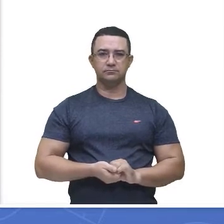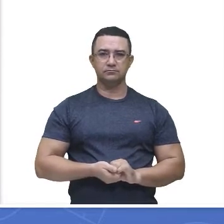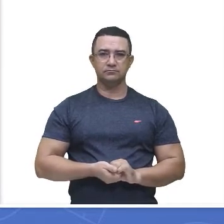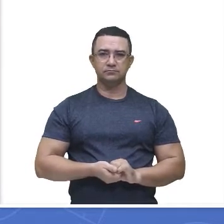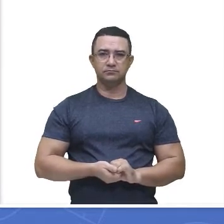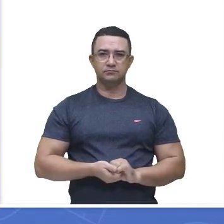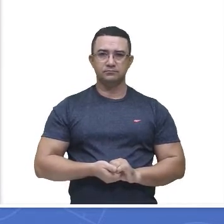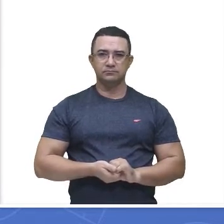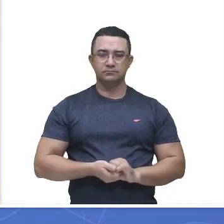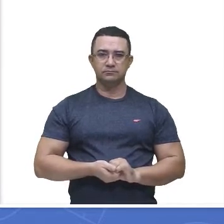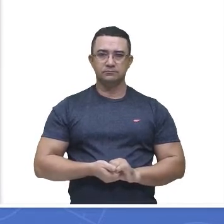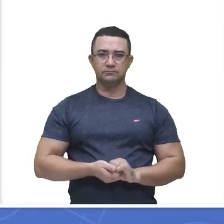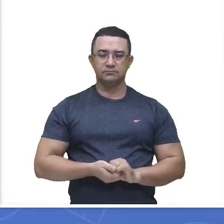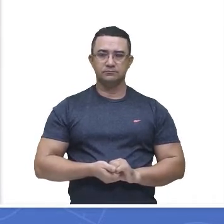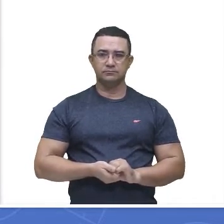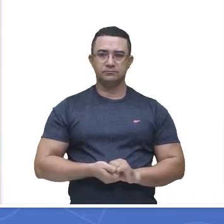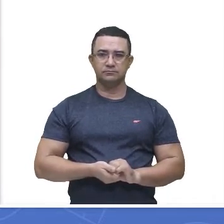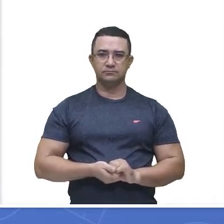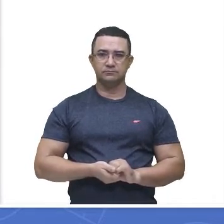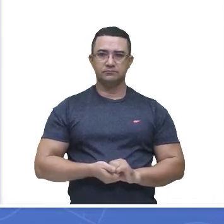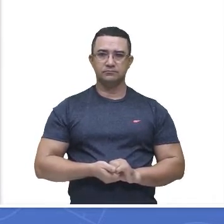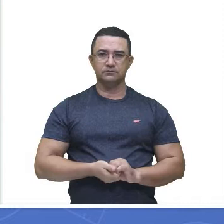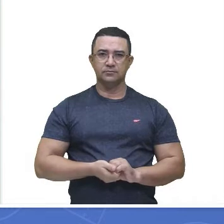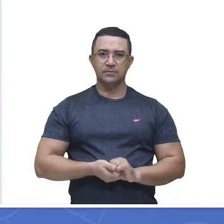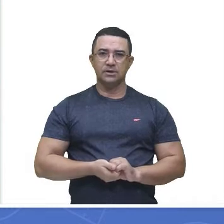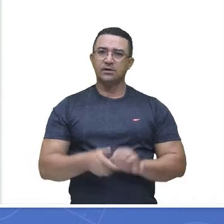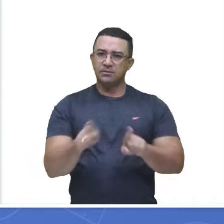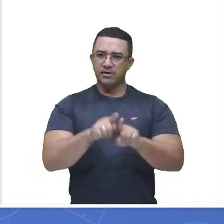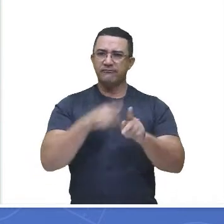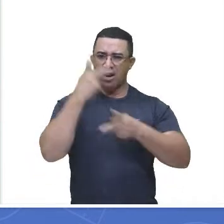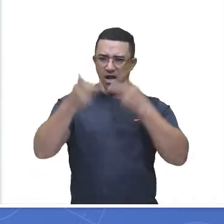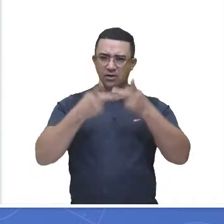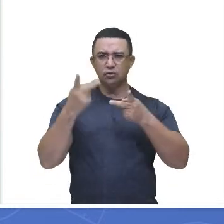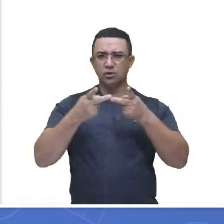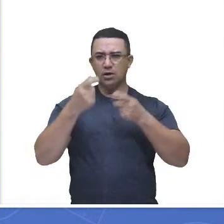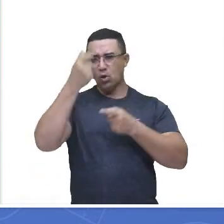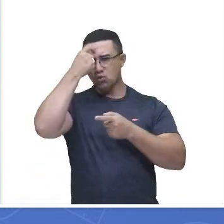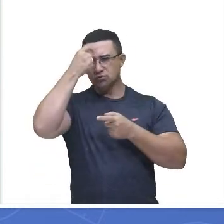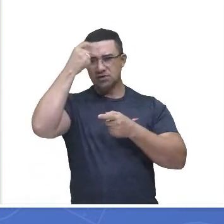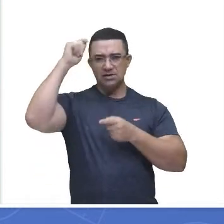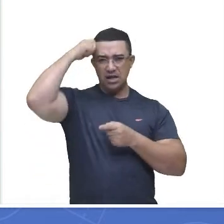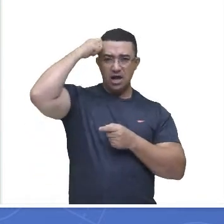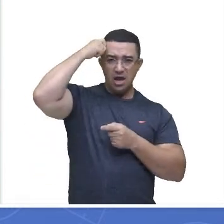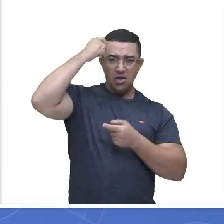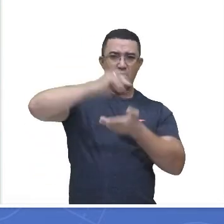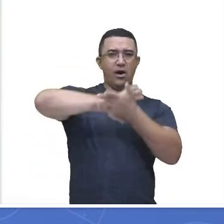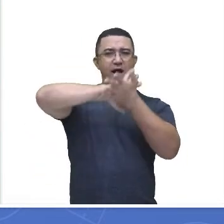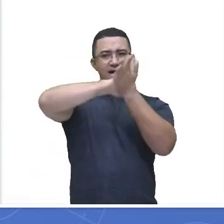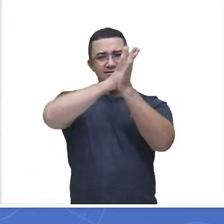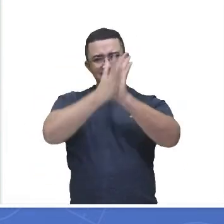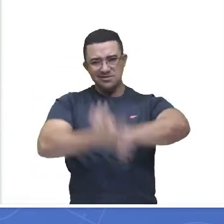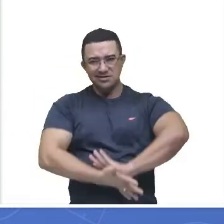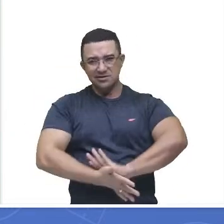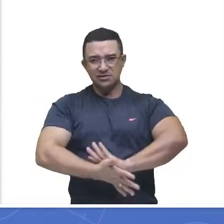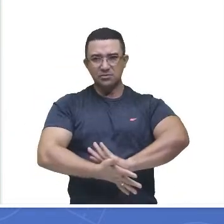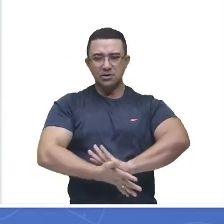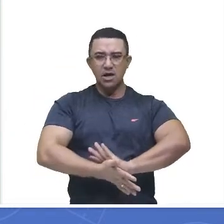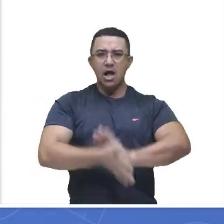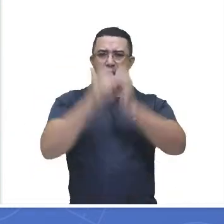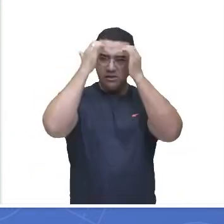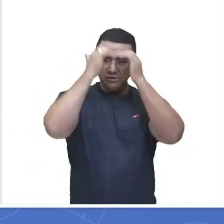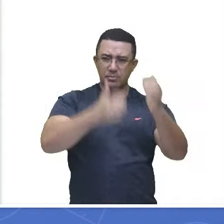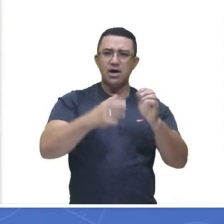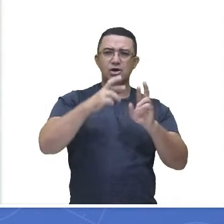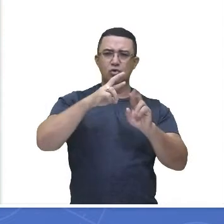próxima frase, falando ainda sobre consciência negra, sobre racismo, sobre intolerância, ó.